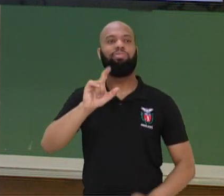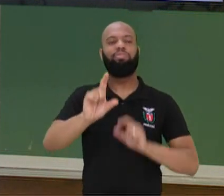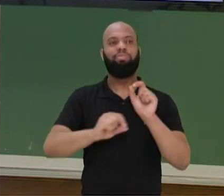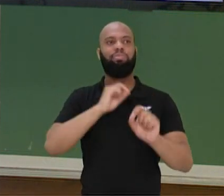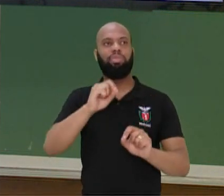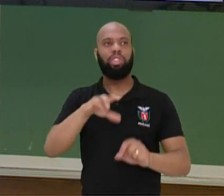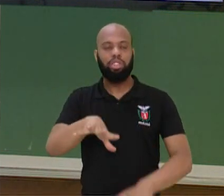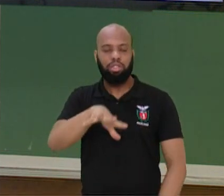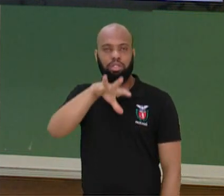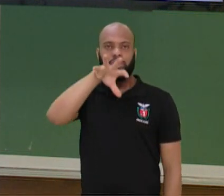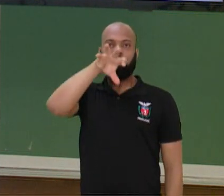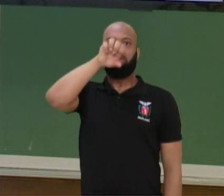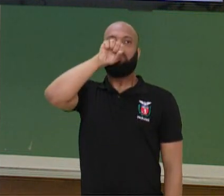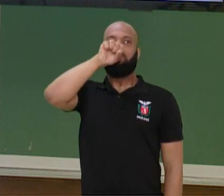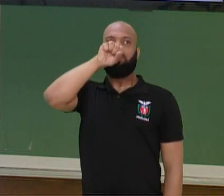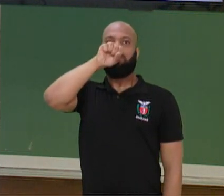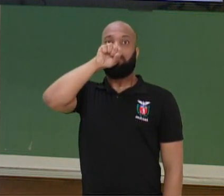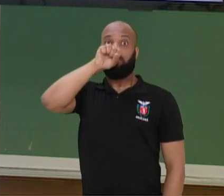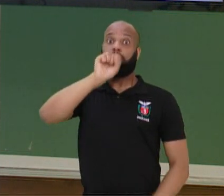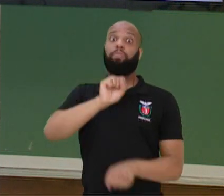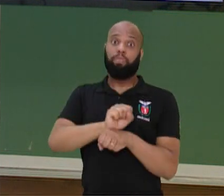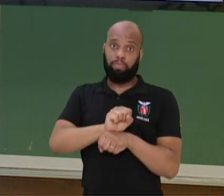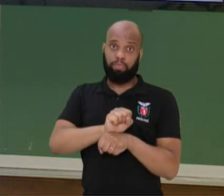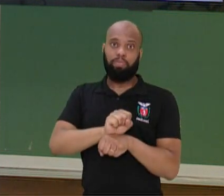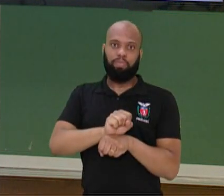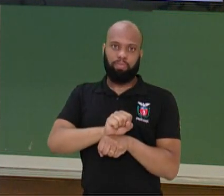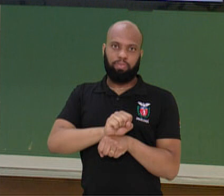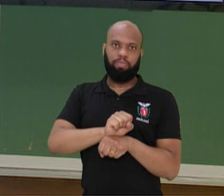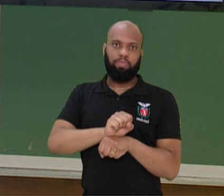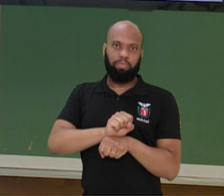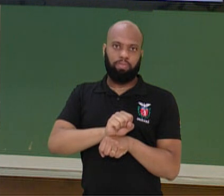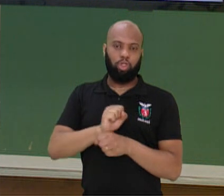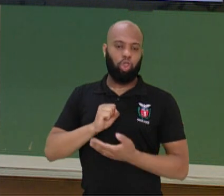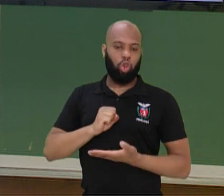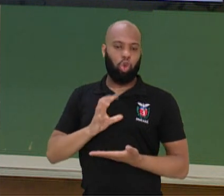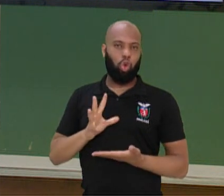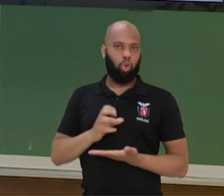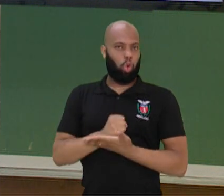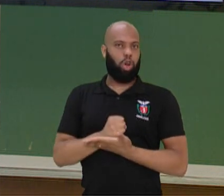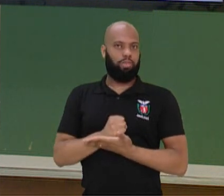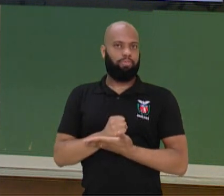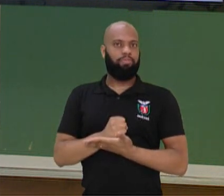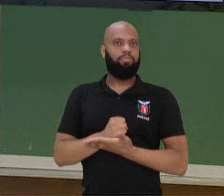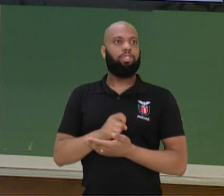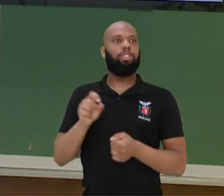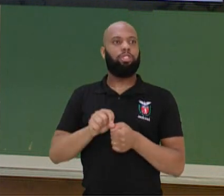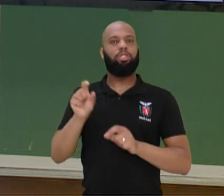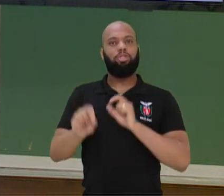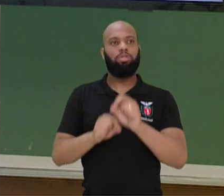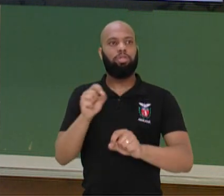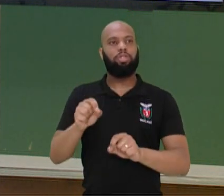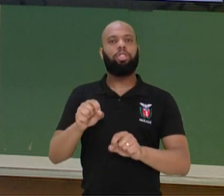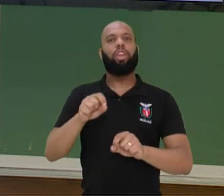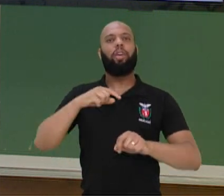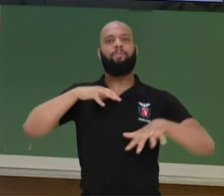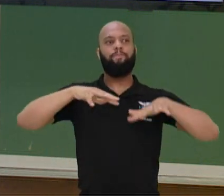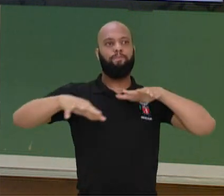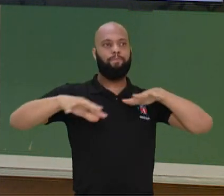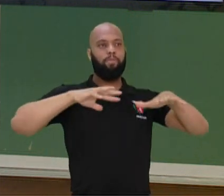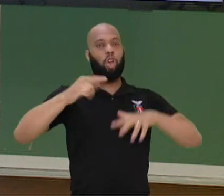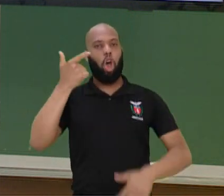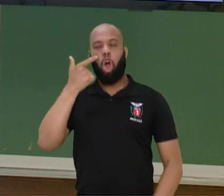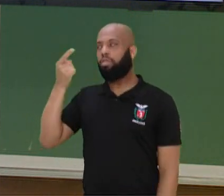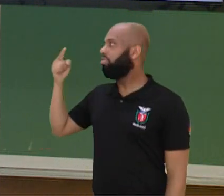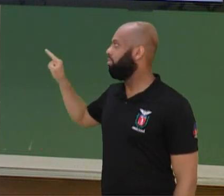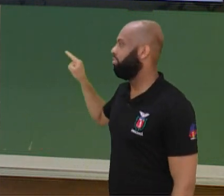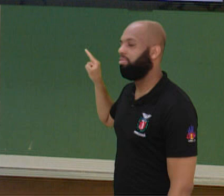inspirar, bloquear a respiração e fazer um movimento concêntrico. Como exemplo,